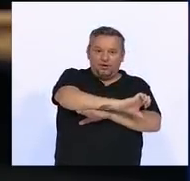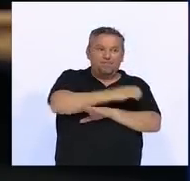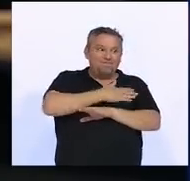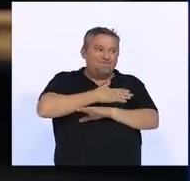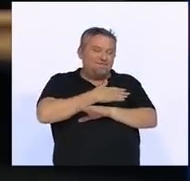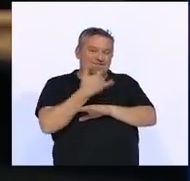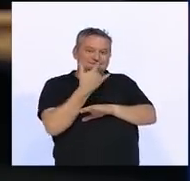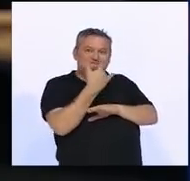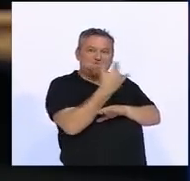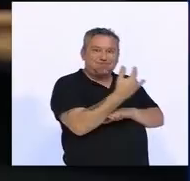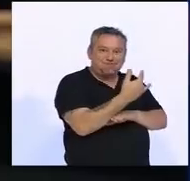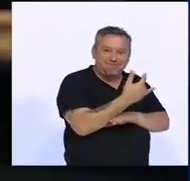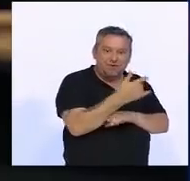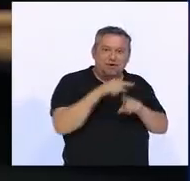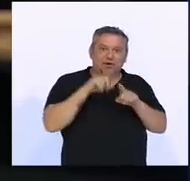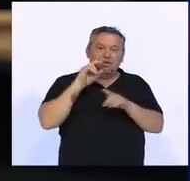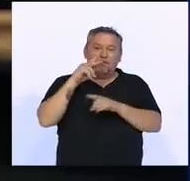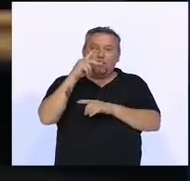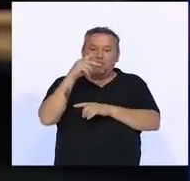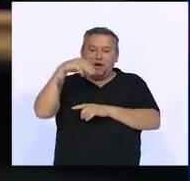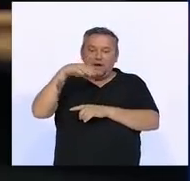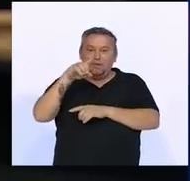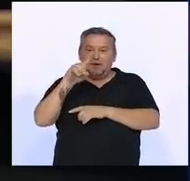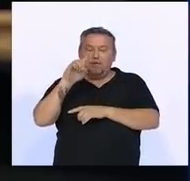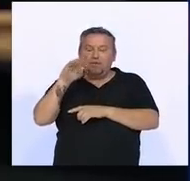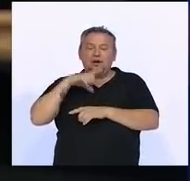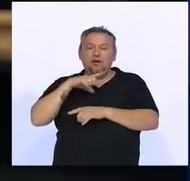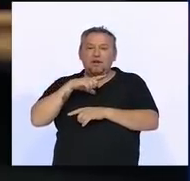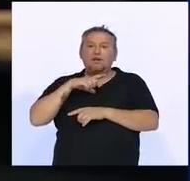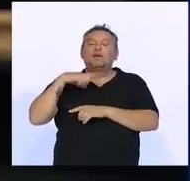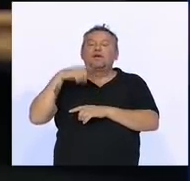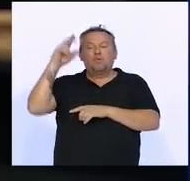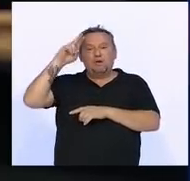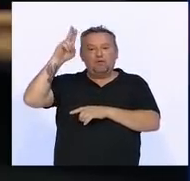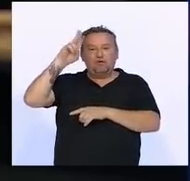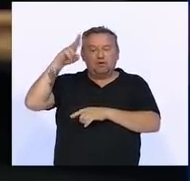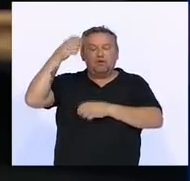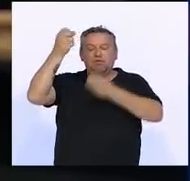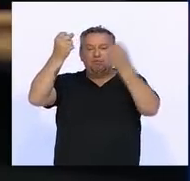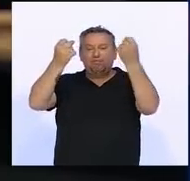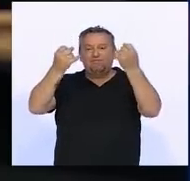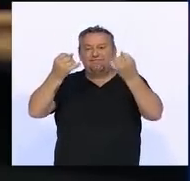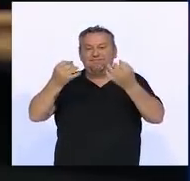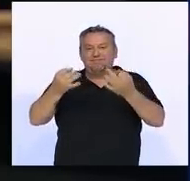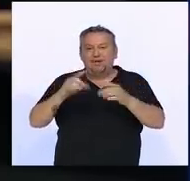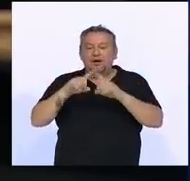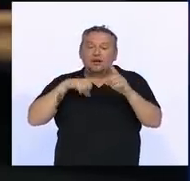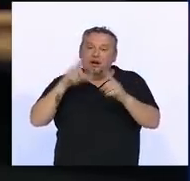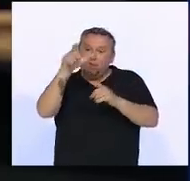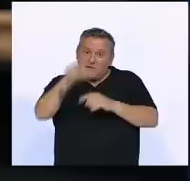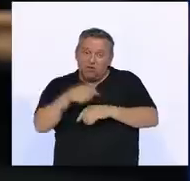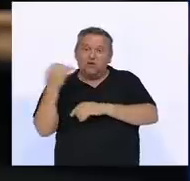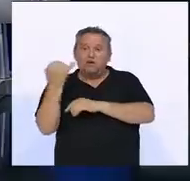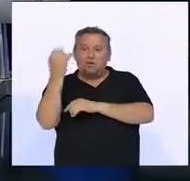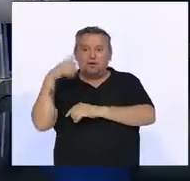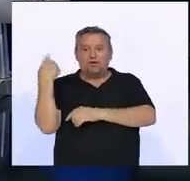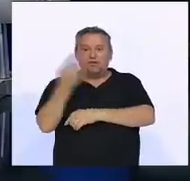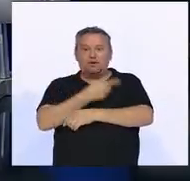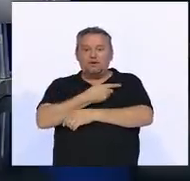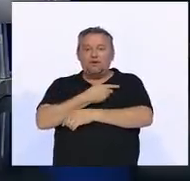o PMDB tem uma experiência longa de Congresso Nacional e poderá muitos personagens serem importantes para nós.